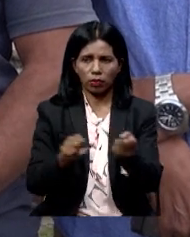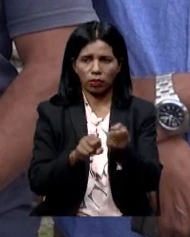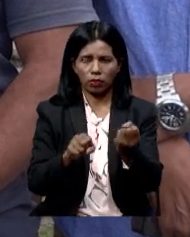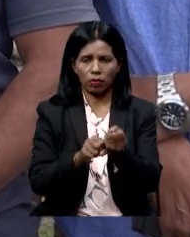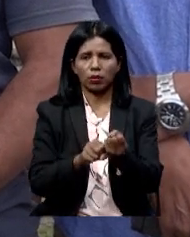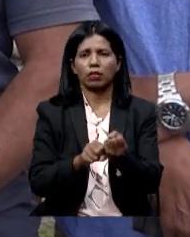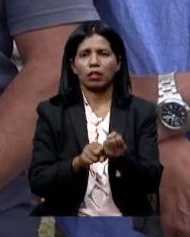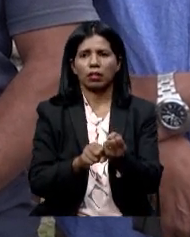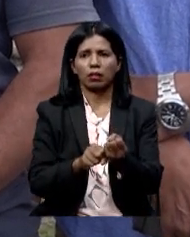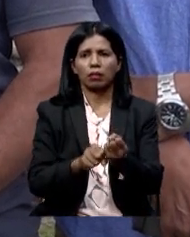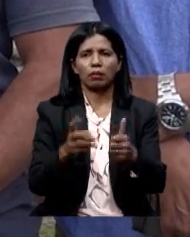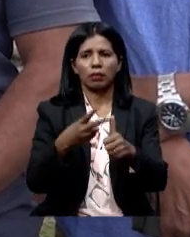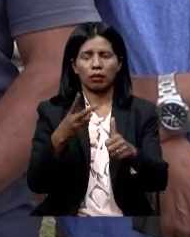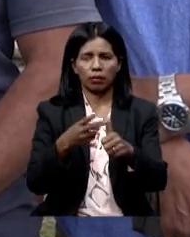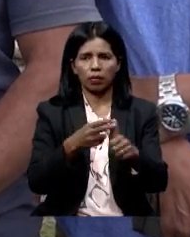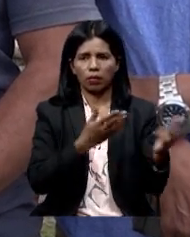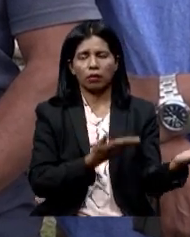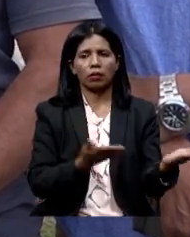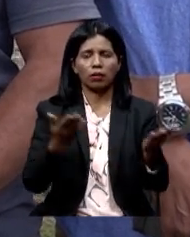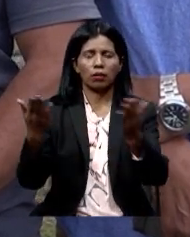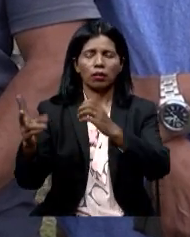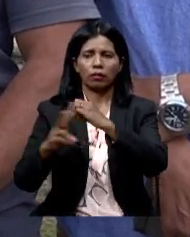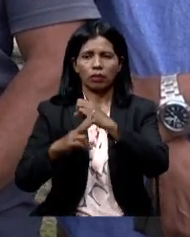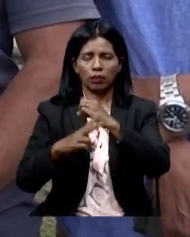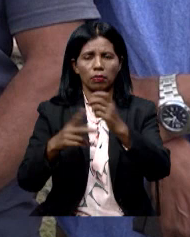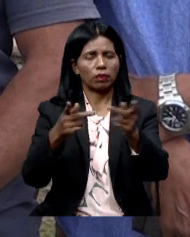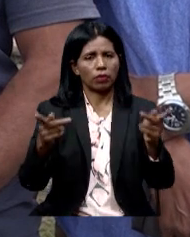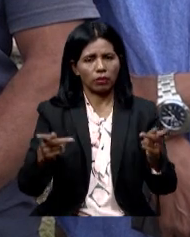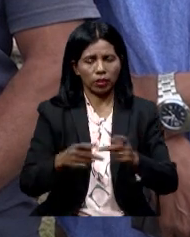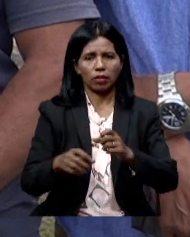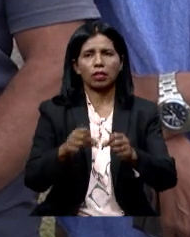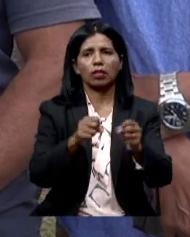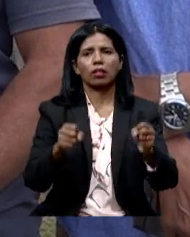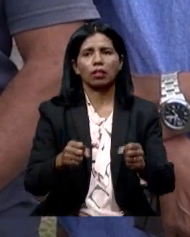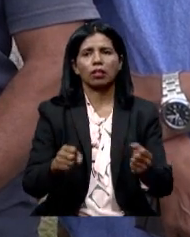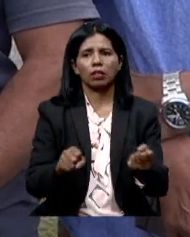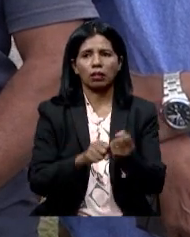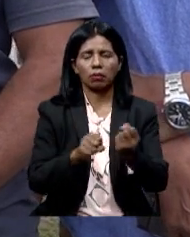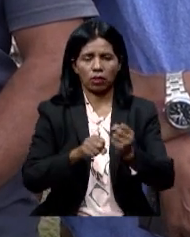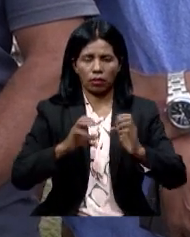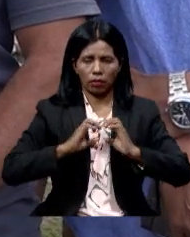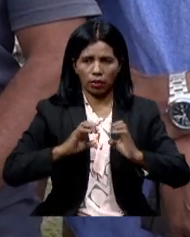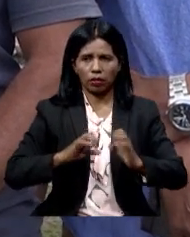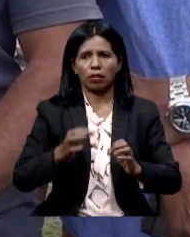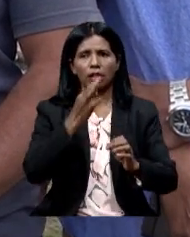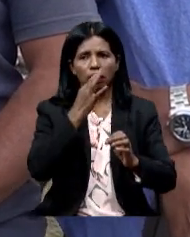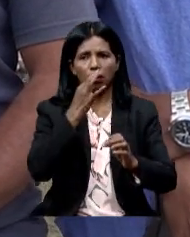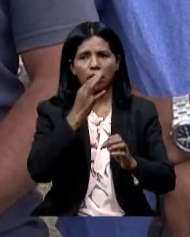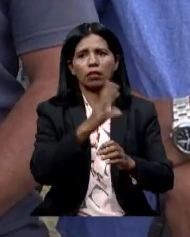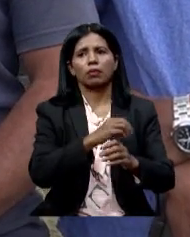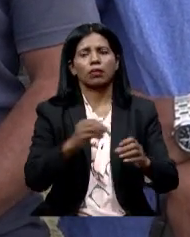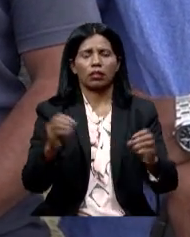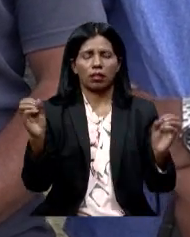apoio primeiro evacua e tene vitima sira ba paten seguro segundo apoio emergência aihan nomos laos